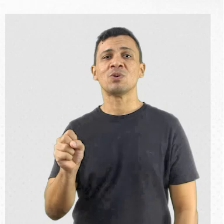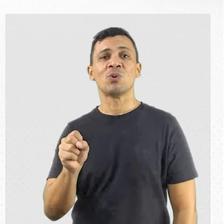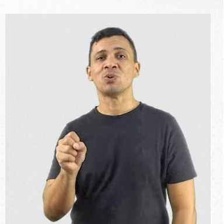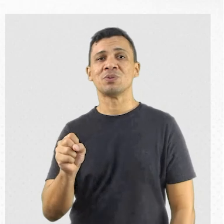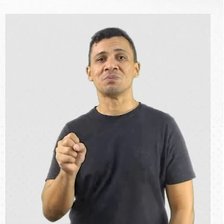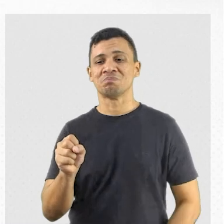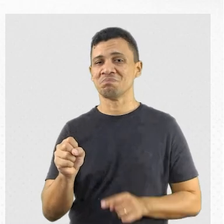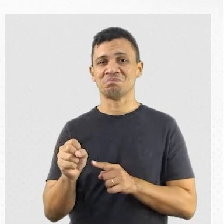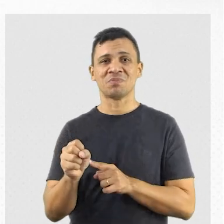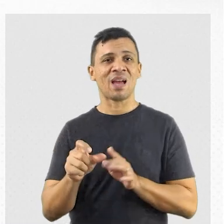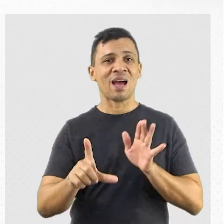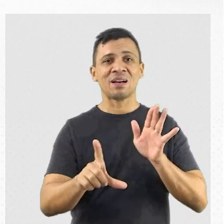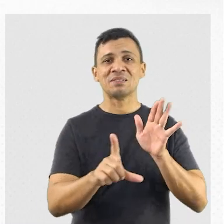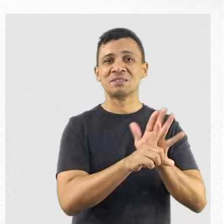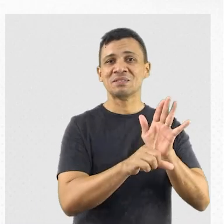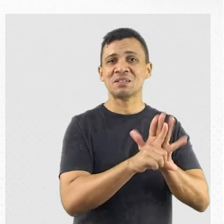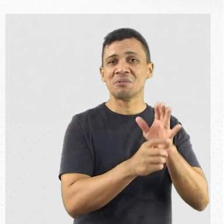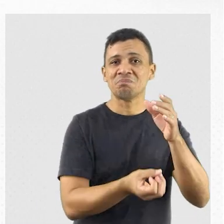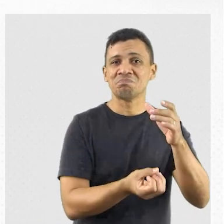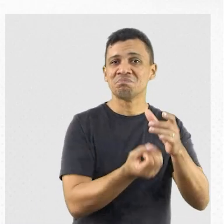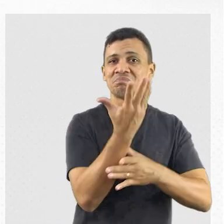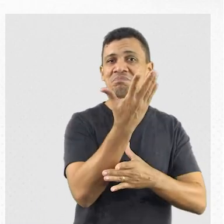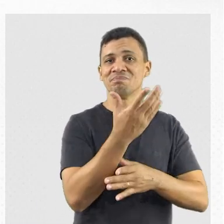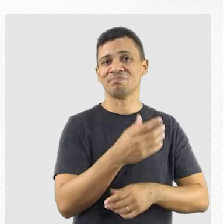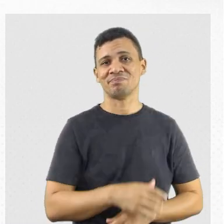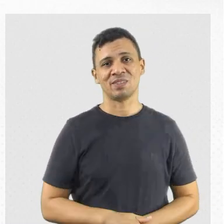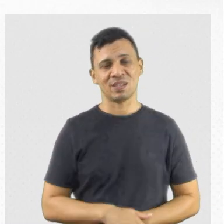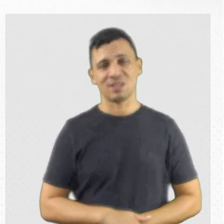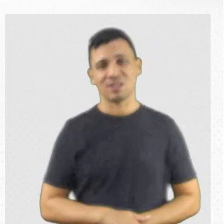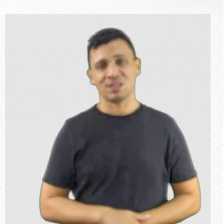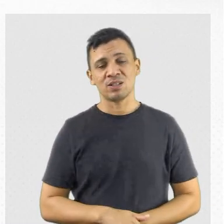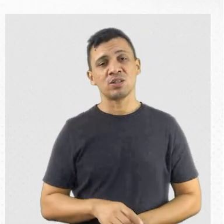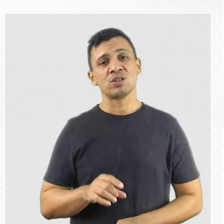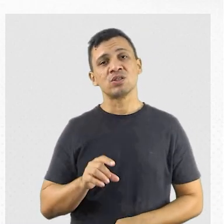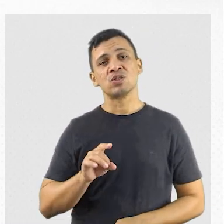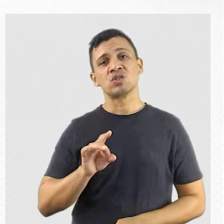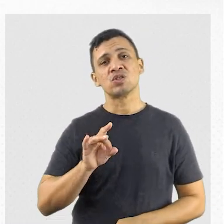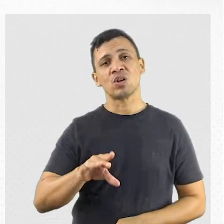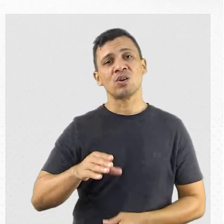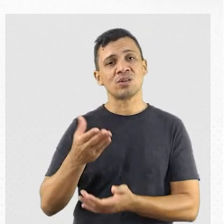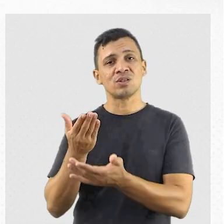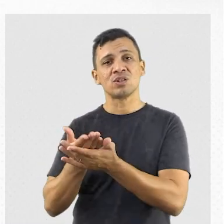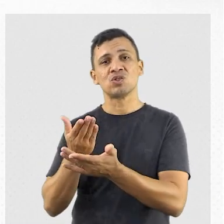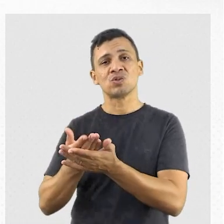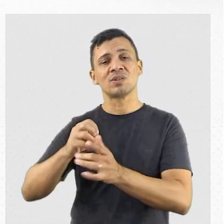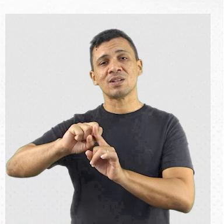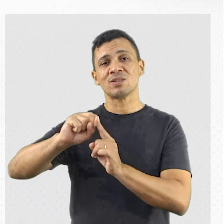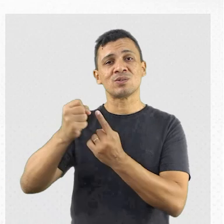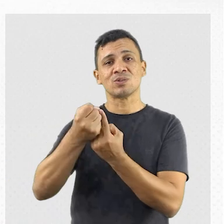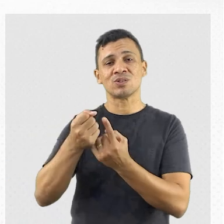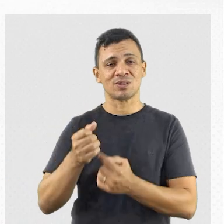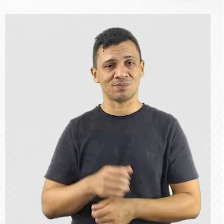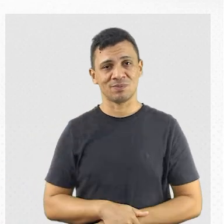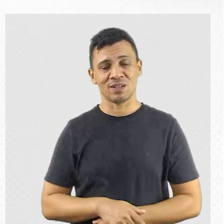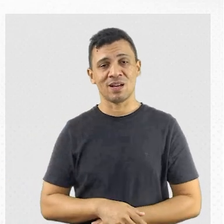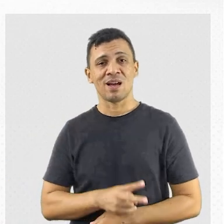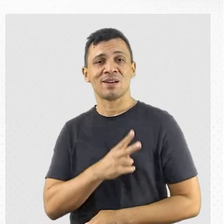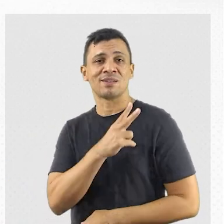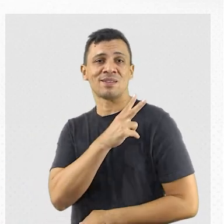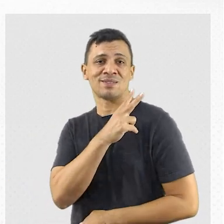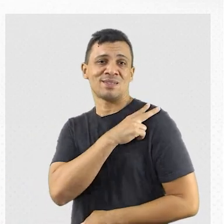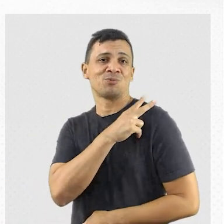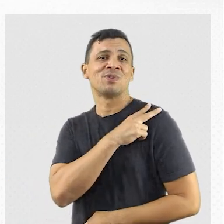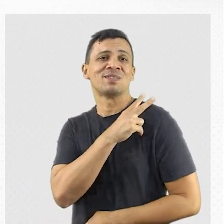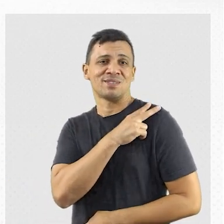uma ação que o indivíduo realiza orientando-se pelo comportamento de outras pessoas. Então a ação social